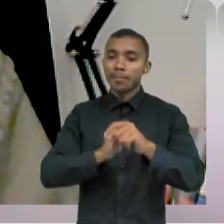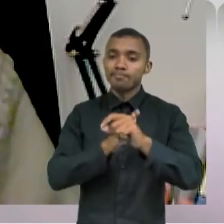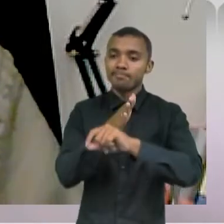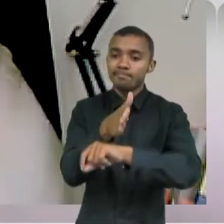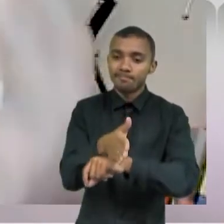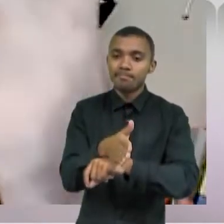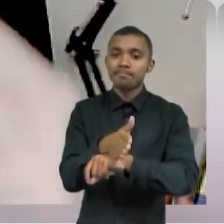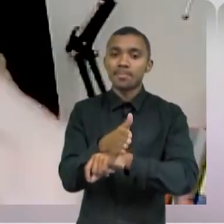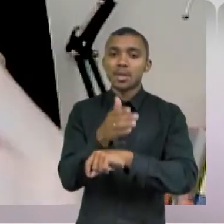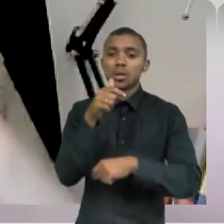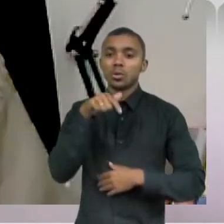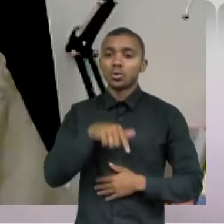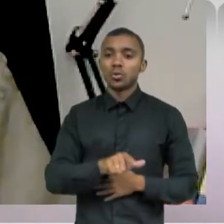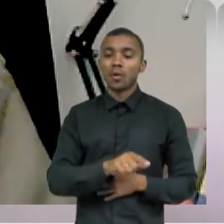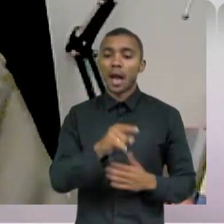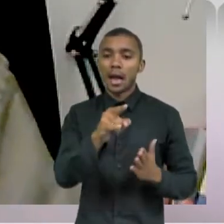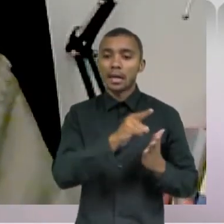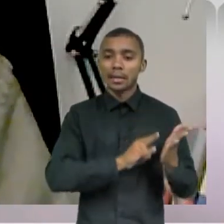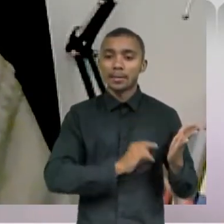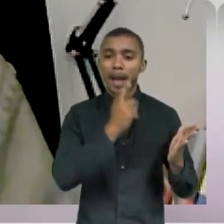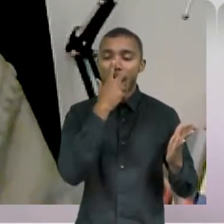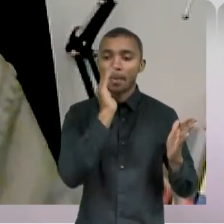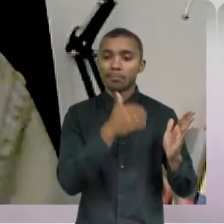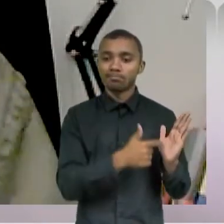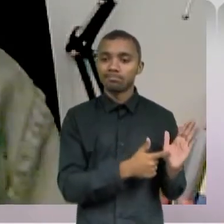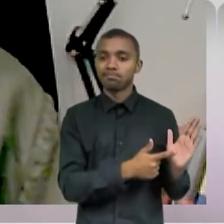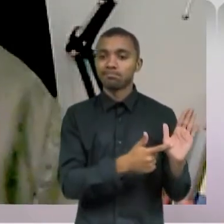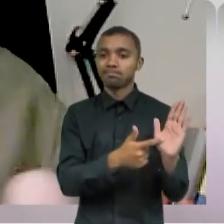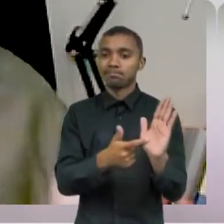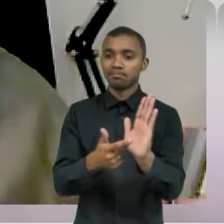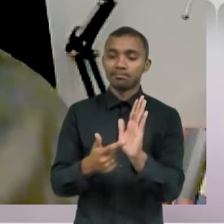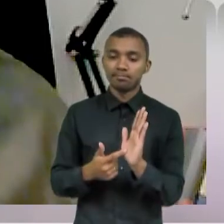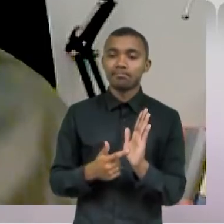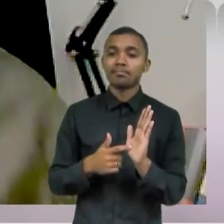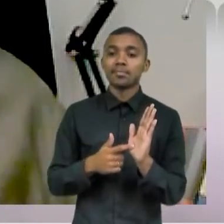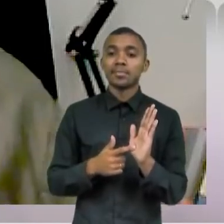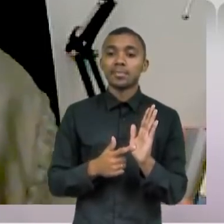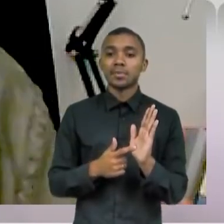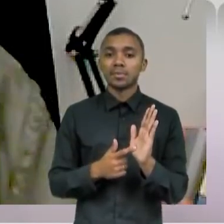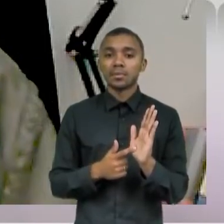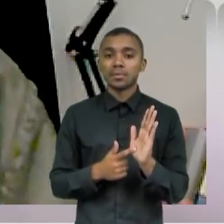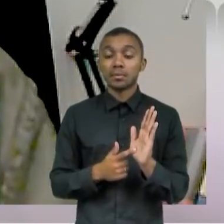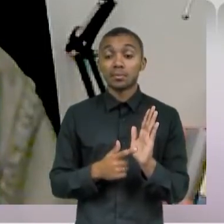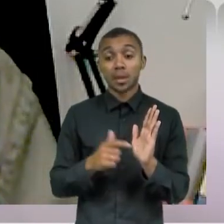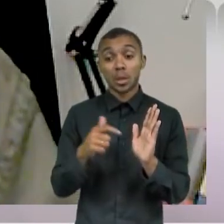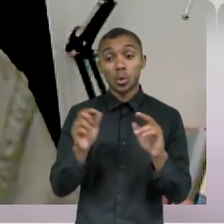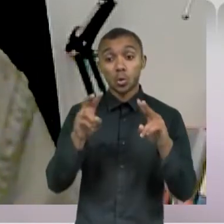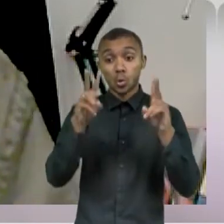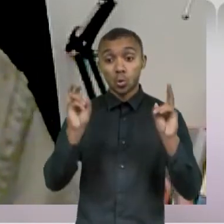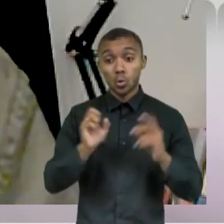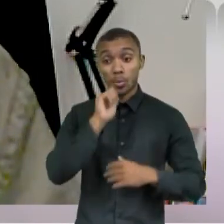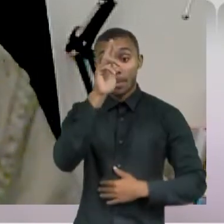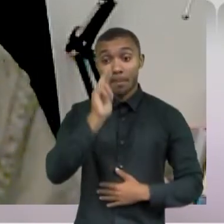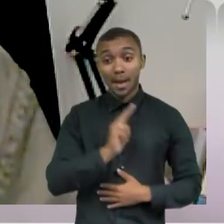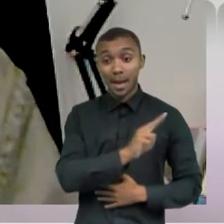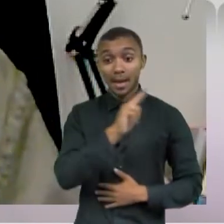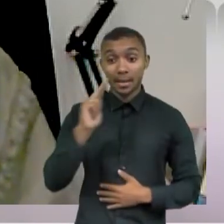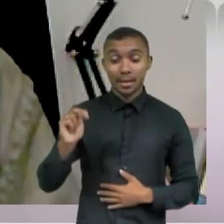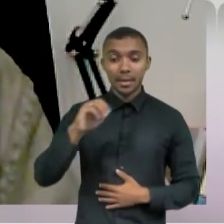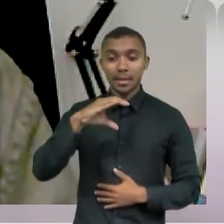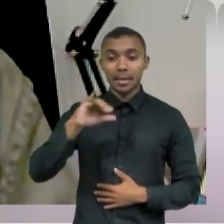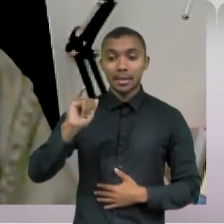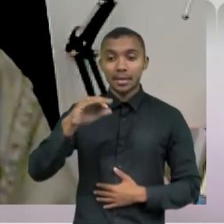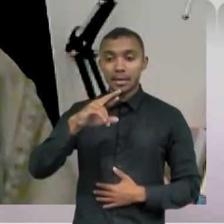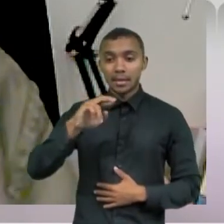participando da reabertura dos arquivos no processo de reabilitação do Padre Cícero. Então, assim, não